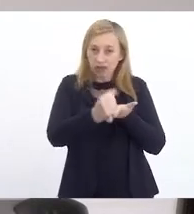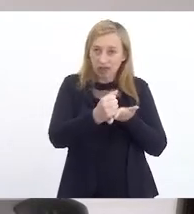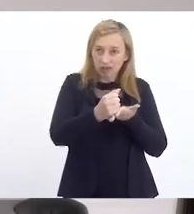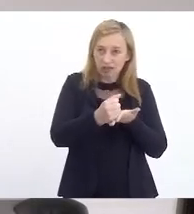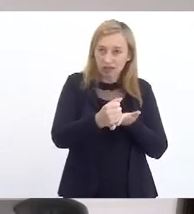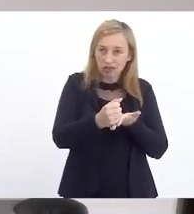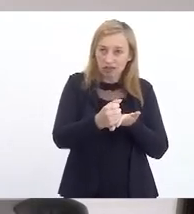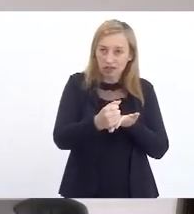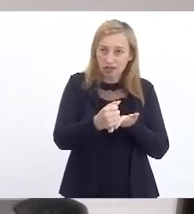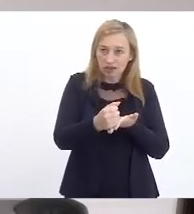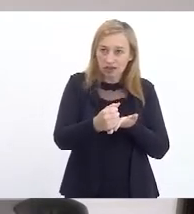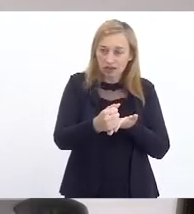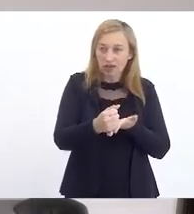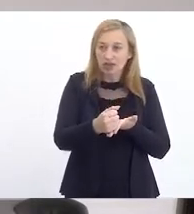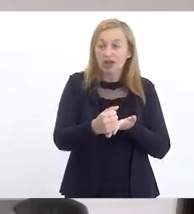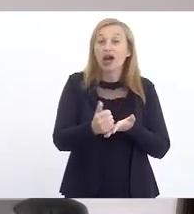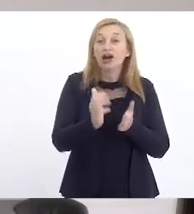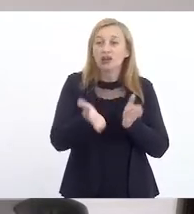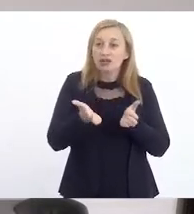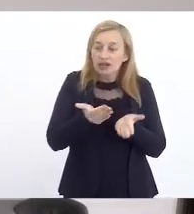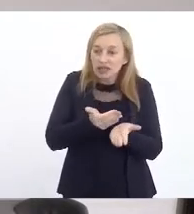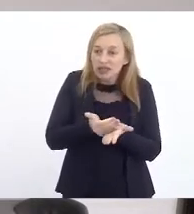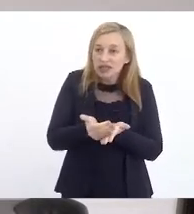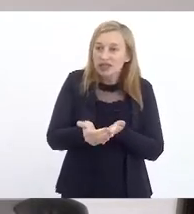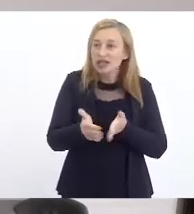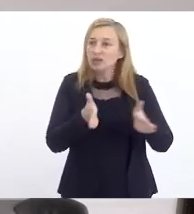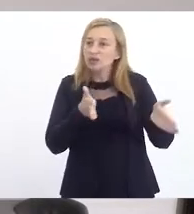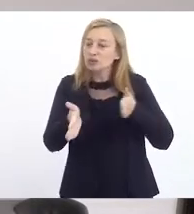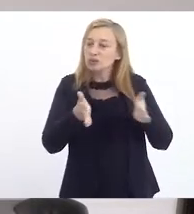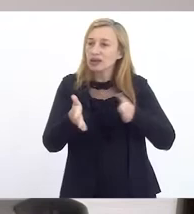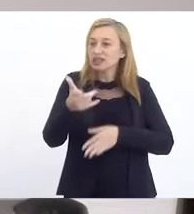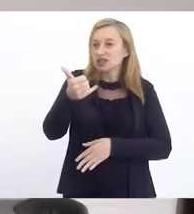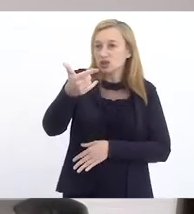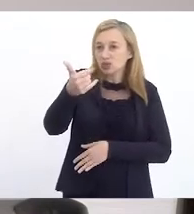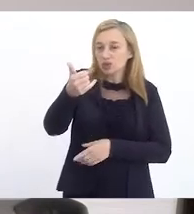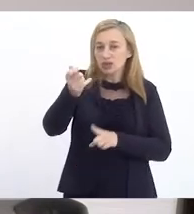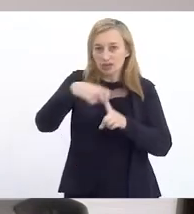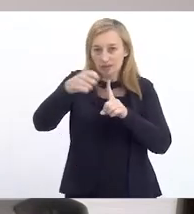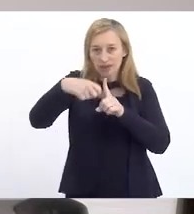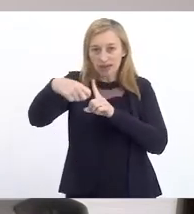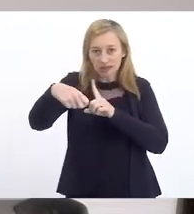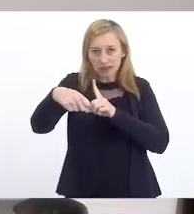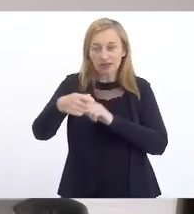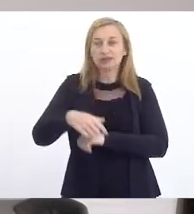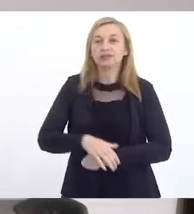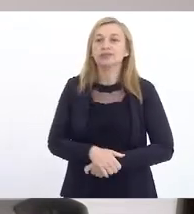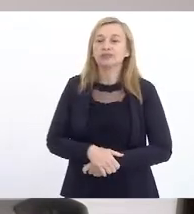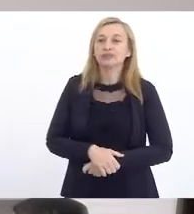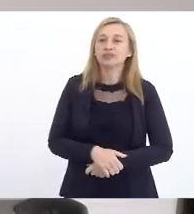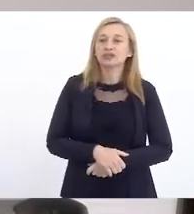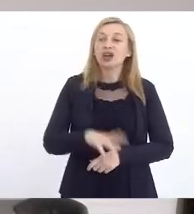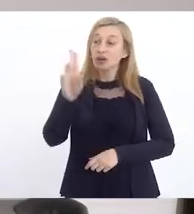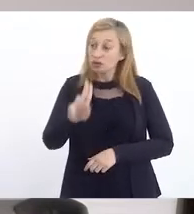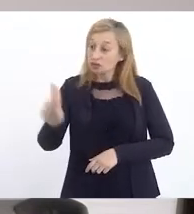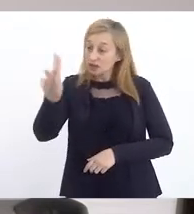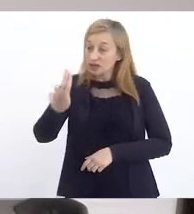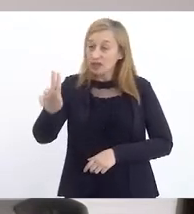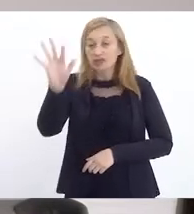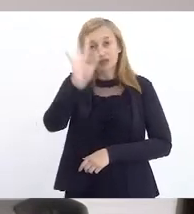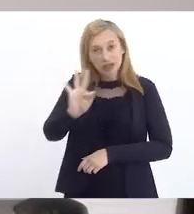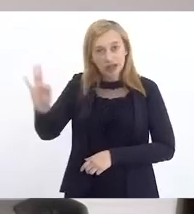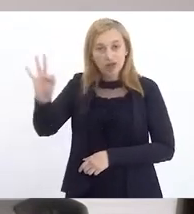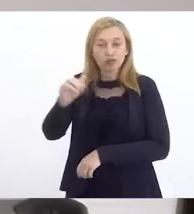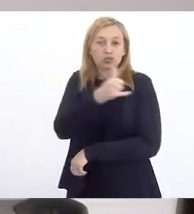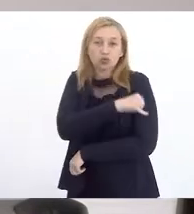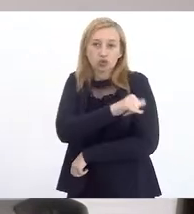O filho vai nascer num prazo de 12 meses. Estão contratadas a Universidade Federal do Rio de